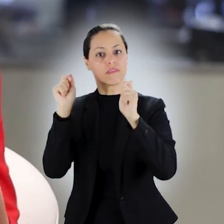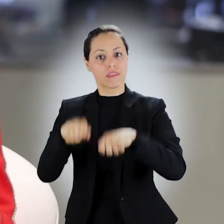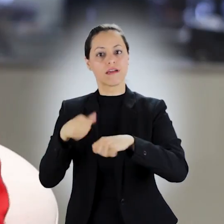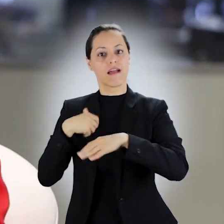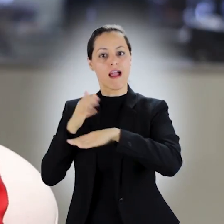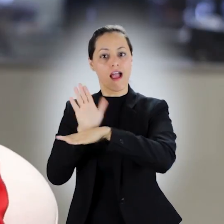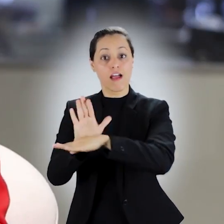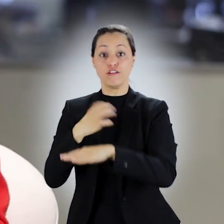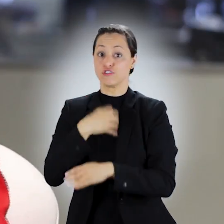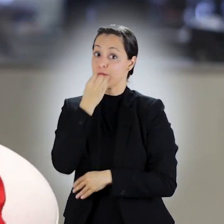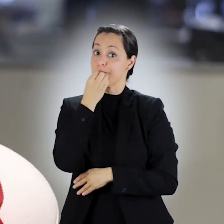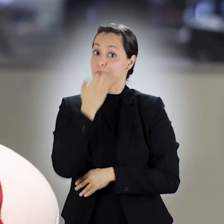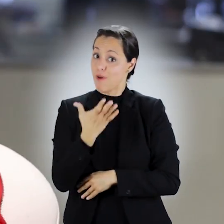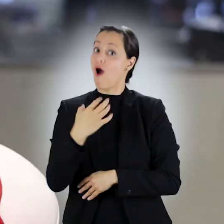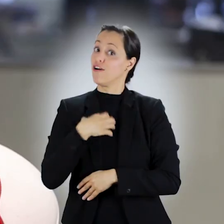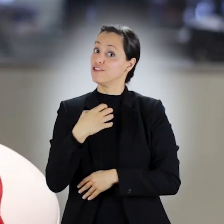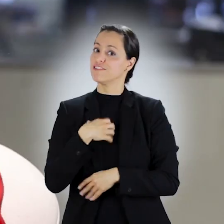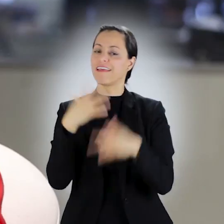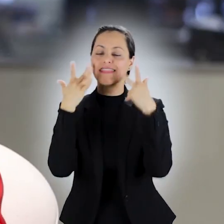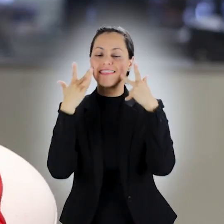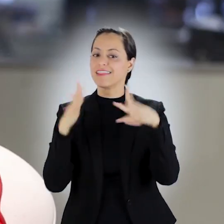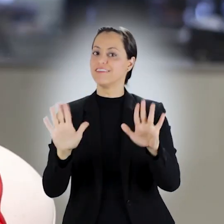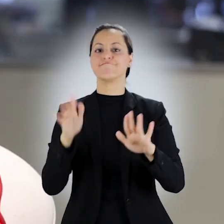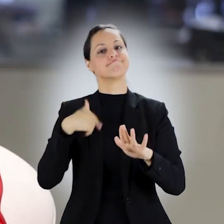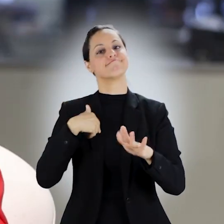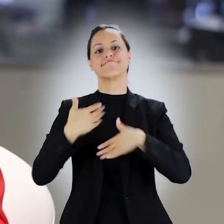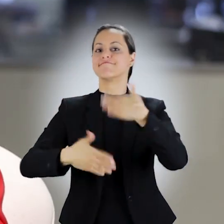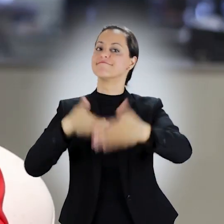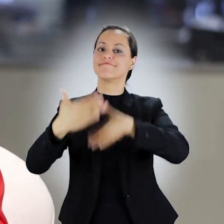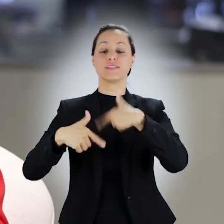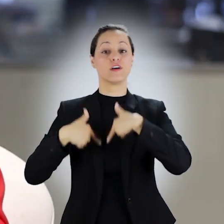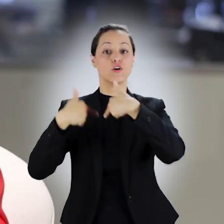de uma forma boa. E começou de um jeito muito natural